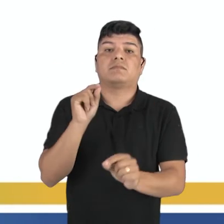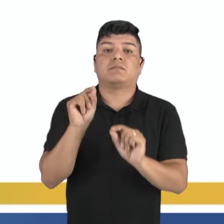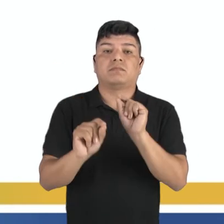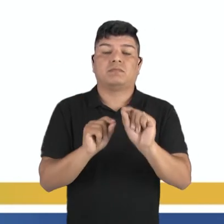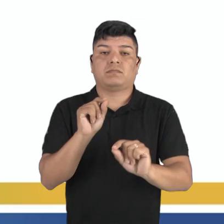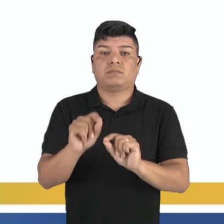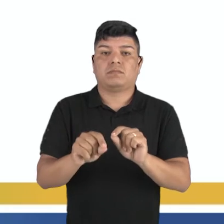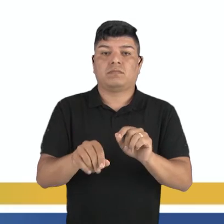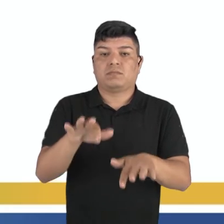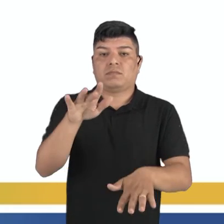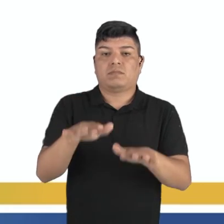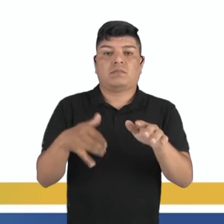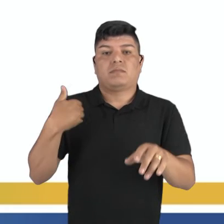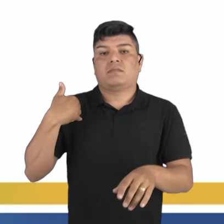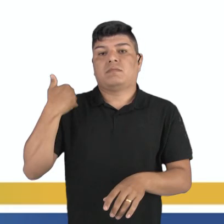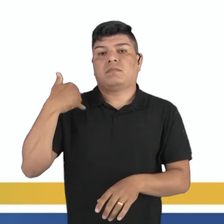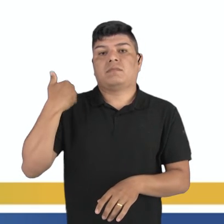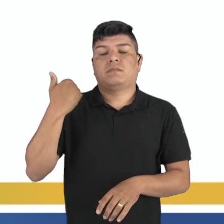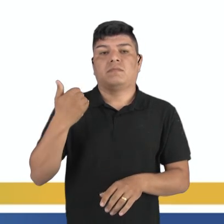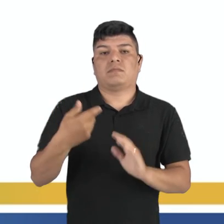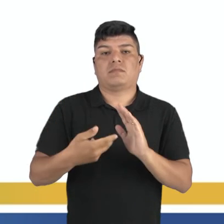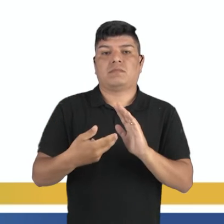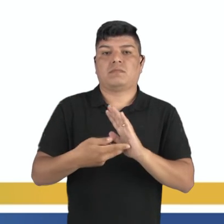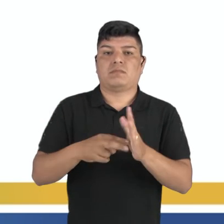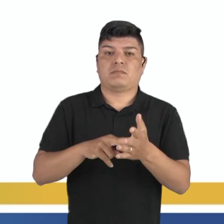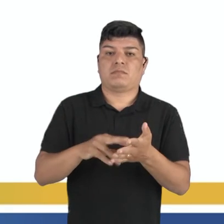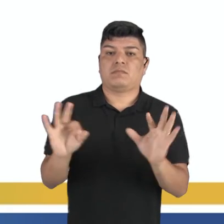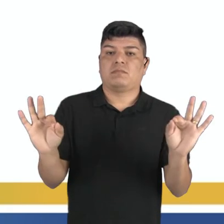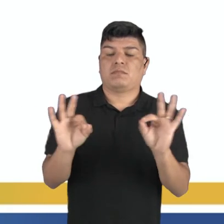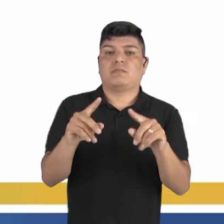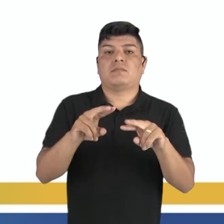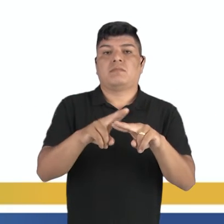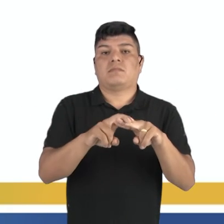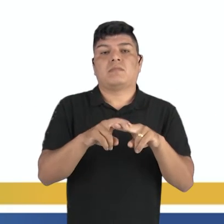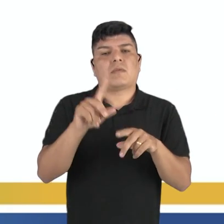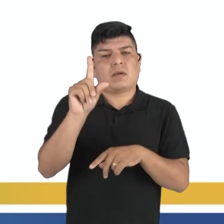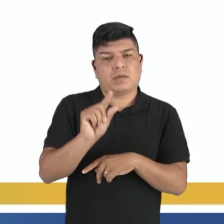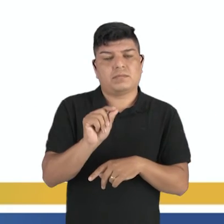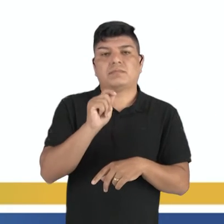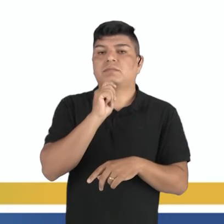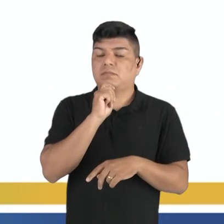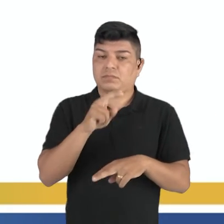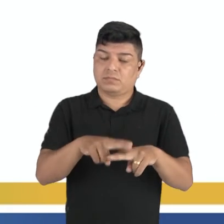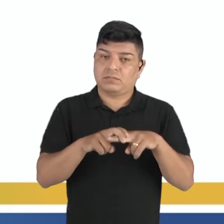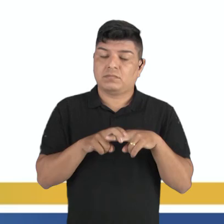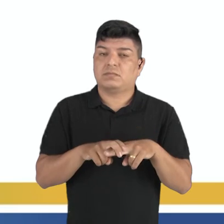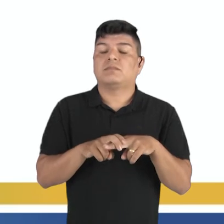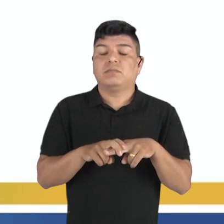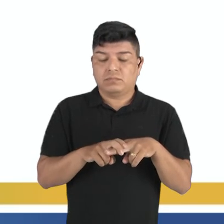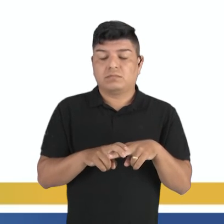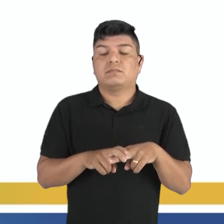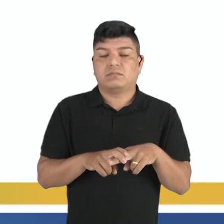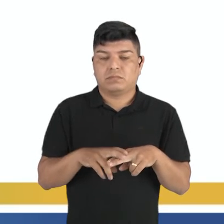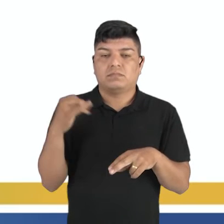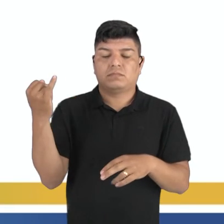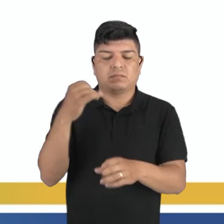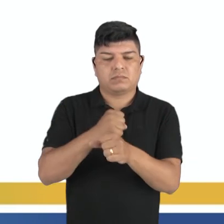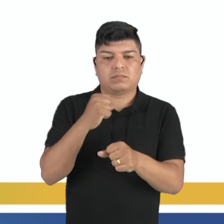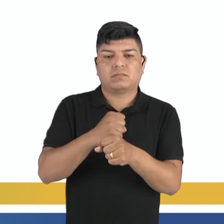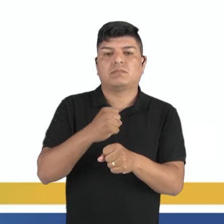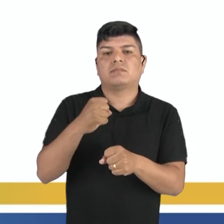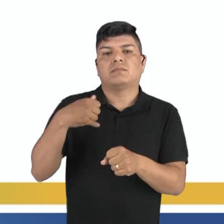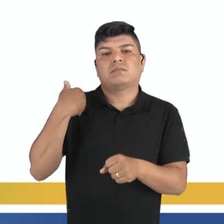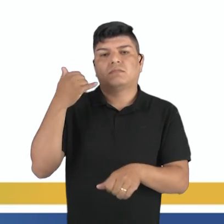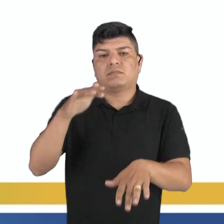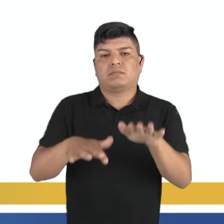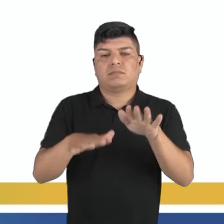porque a amplitude das idades ela não é significativa, né? Então, ela é pequena e por isso é importante, né, que quando a gente calcula aí uma